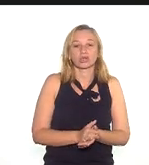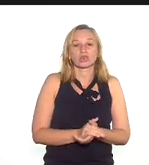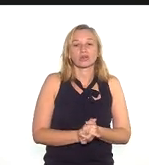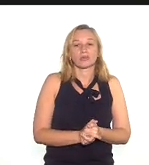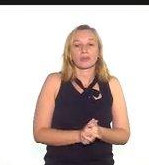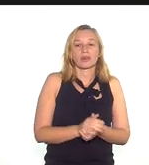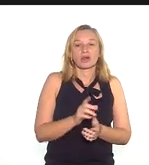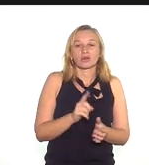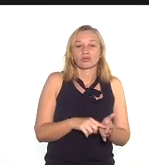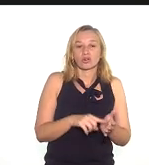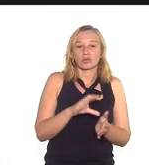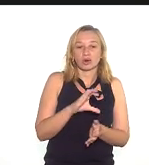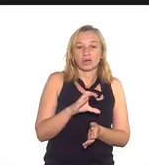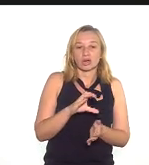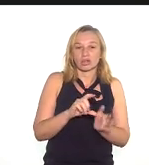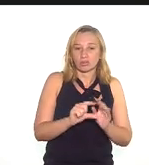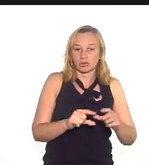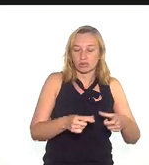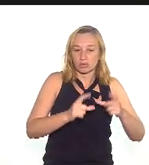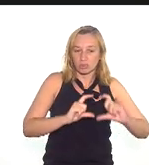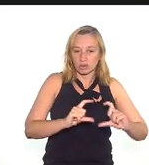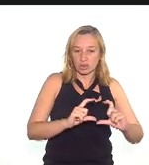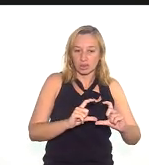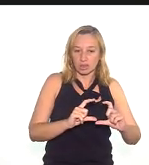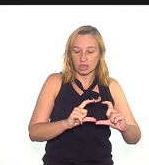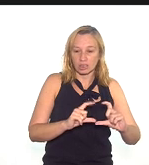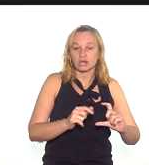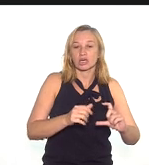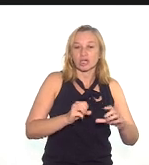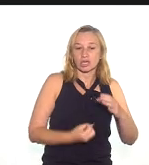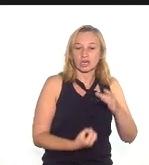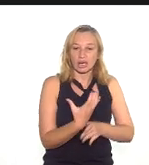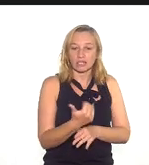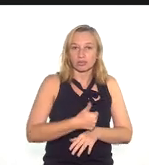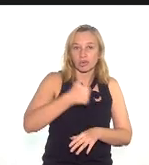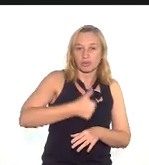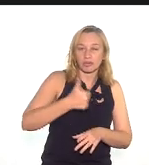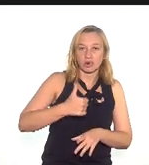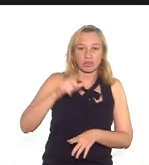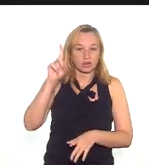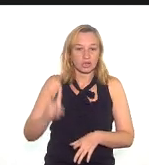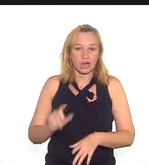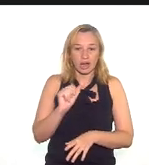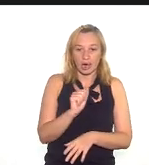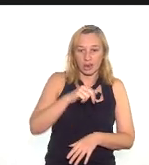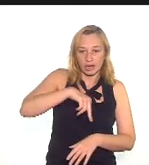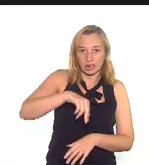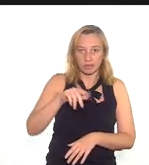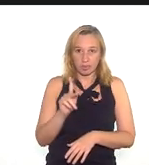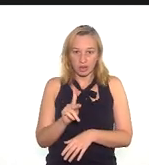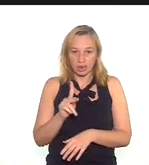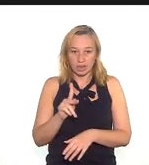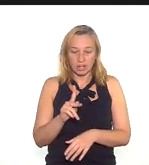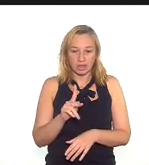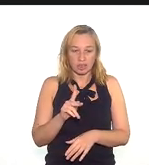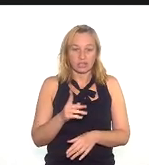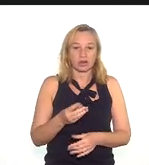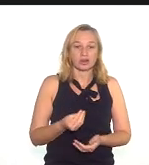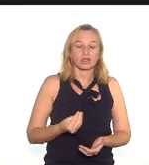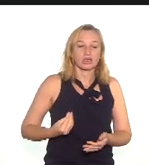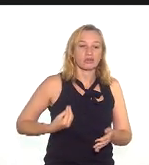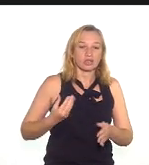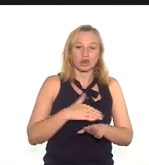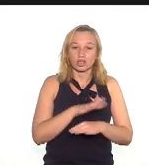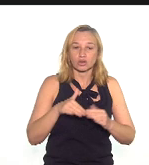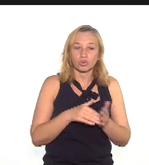uma cláusula criada pela primeira diretoria da ANP e que esteve presente em todos